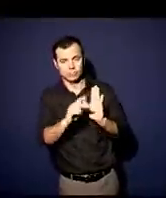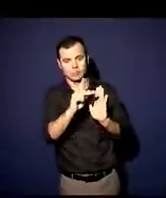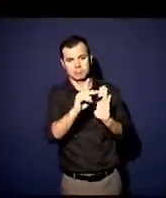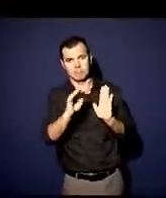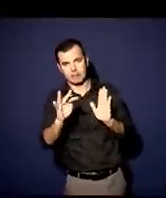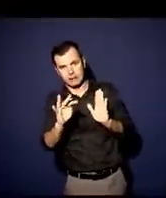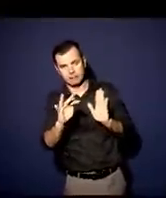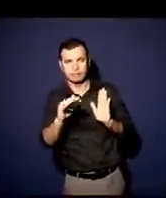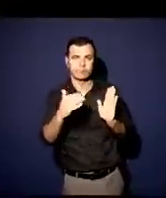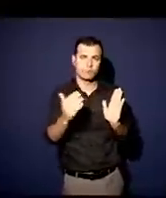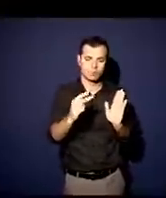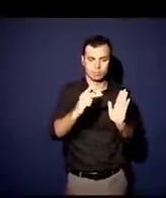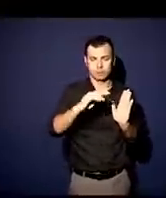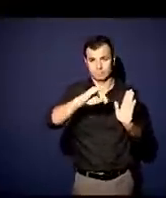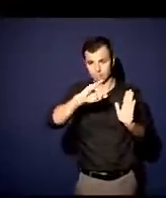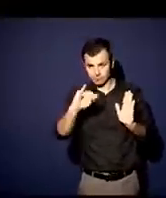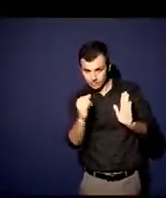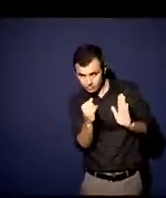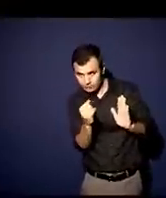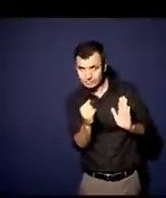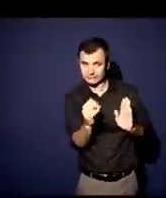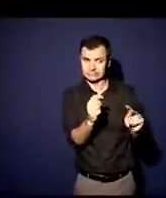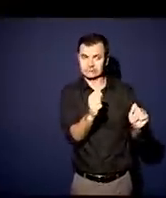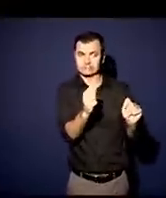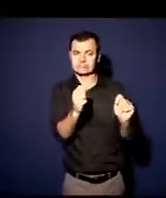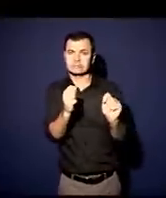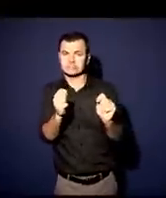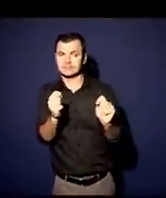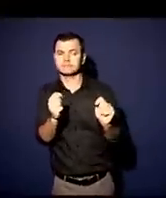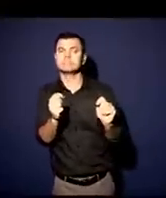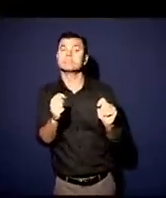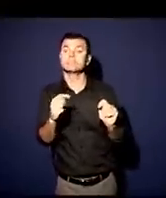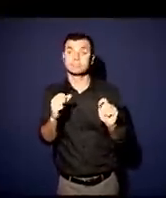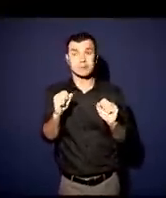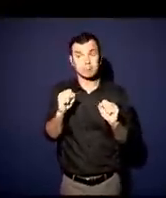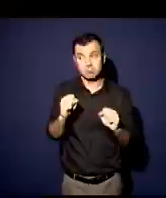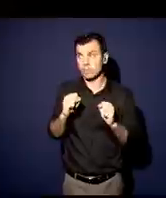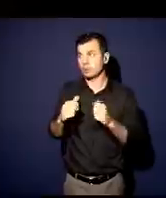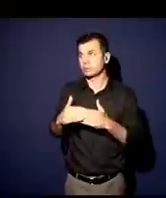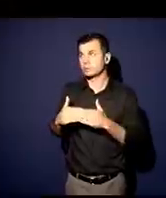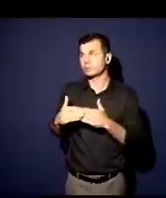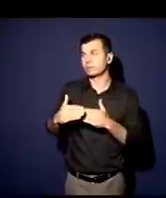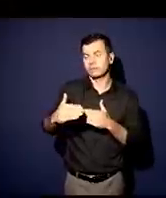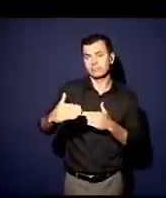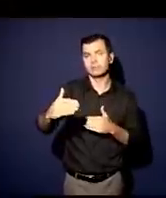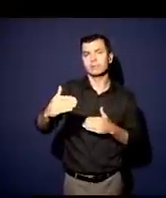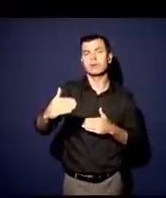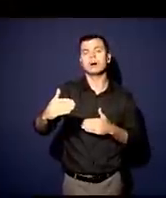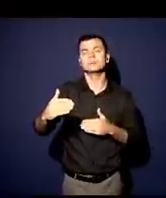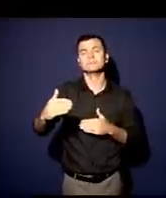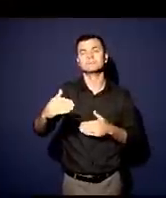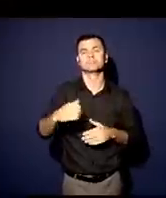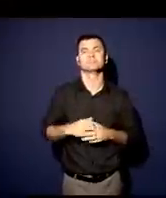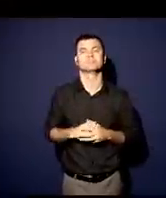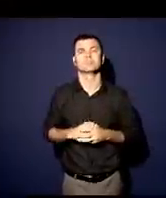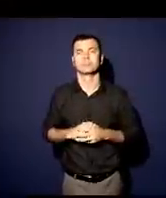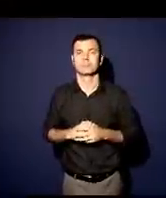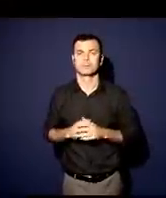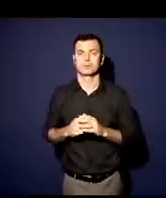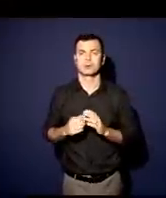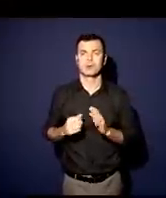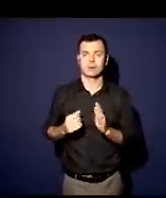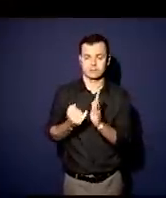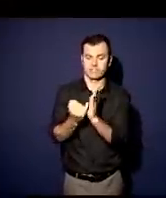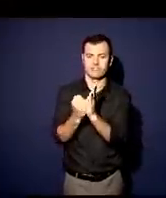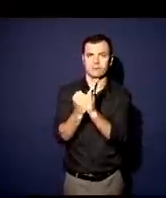pessoa jurídica, eu diria que existe uma probabilidade grande de você ter, eventualmente, uma desinflação, também